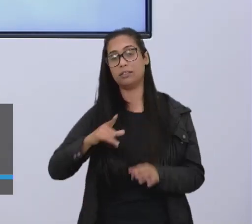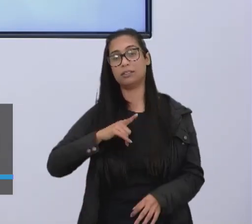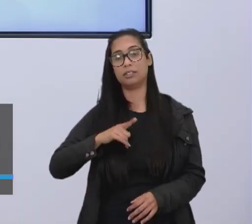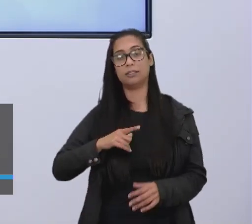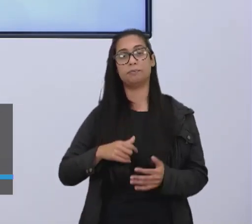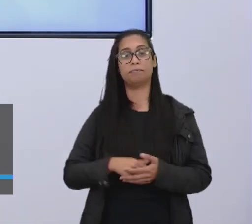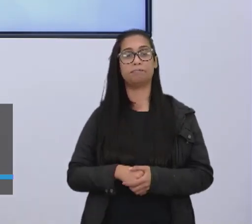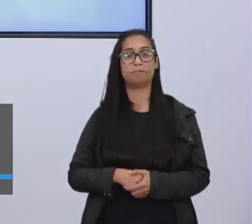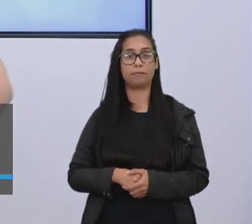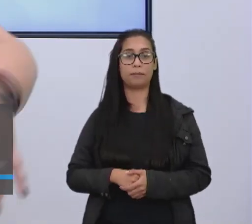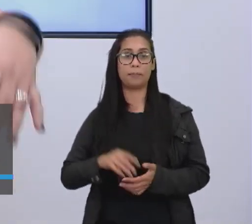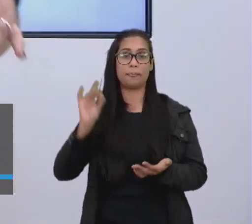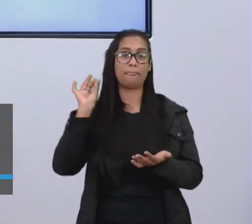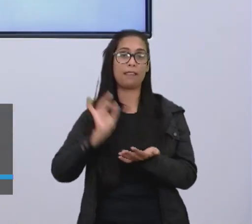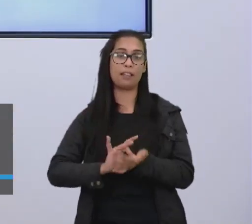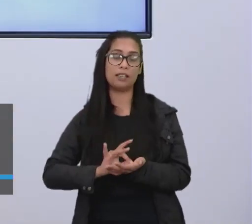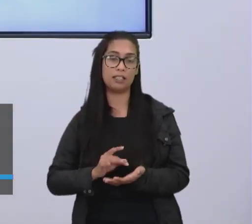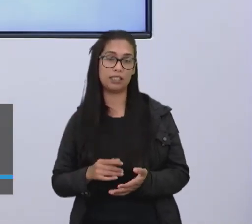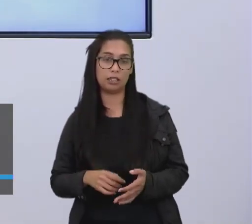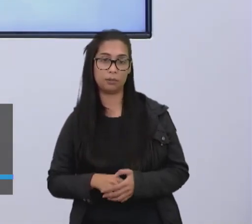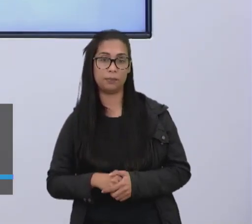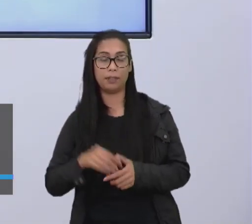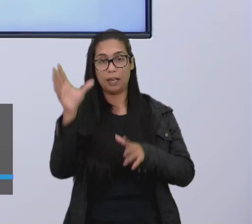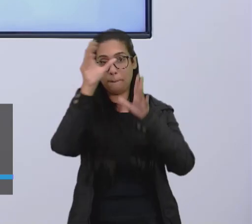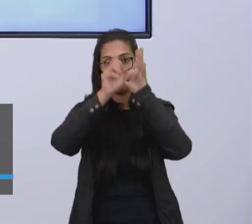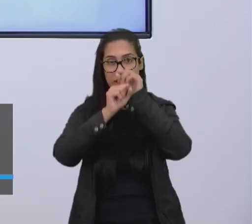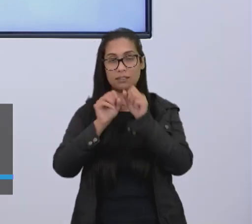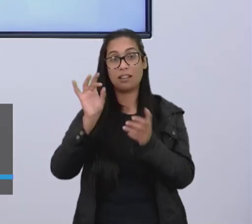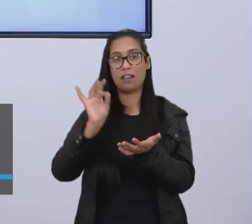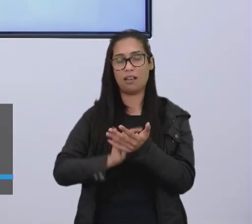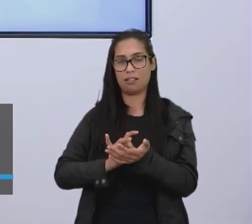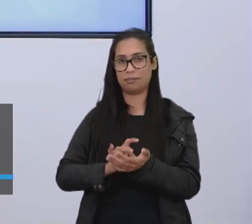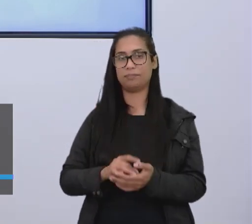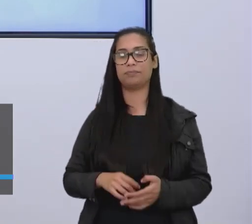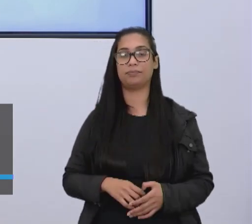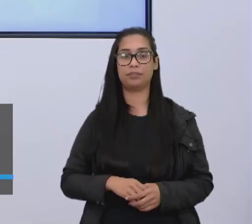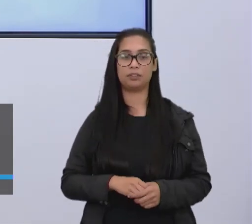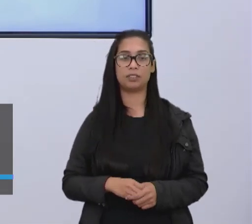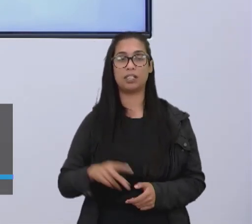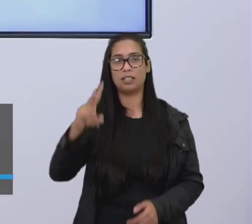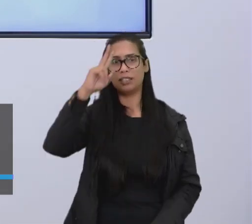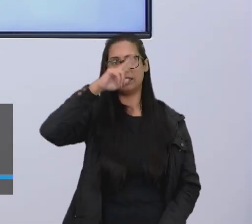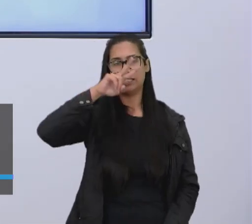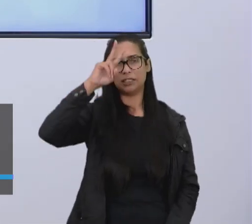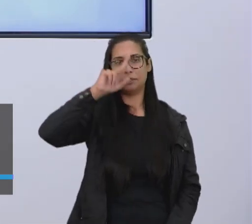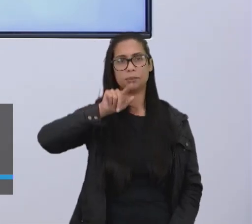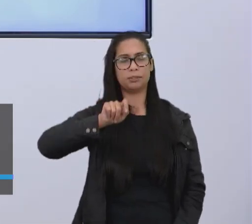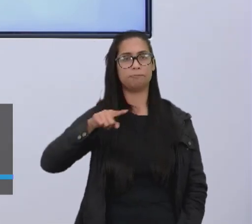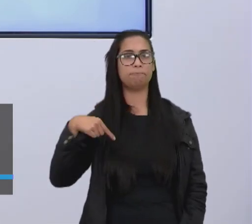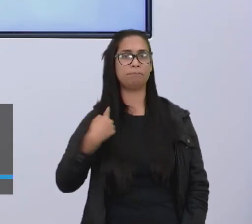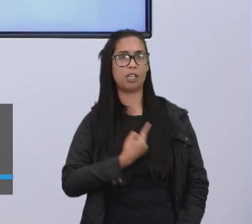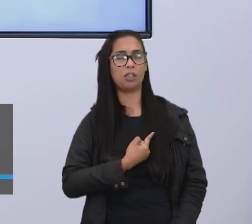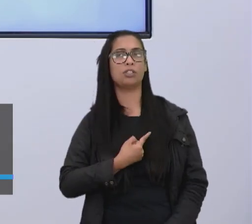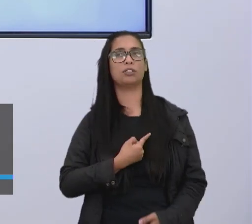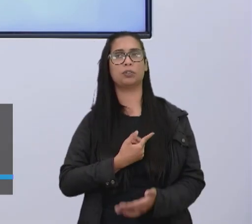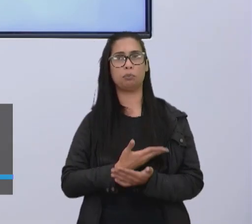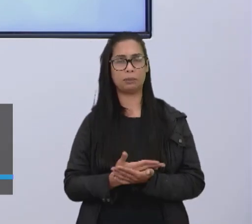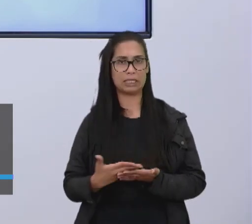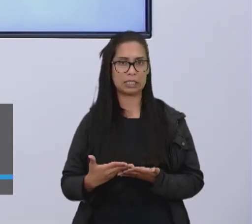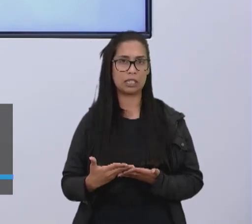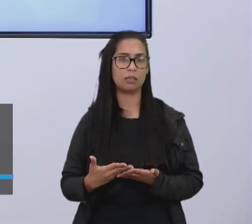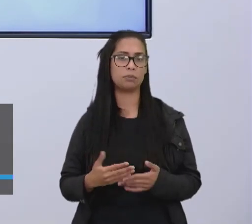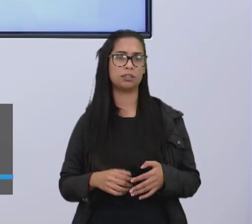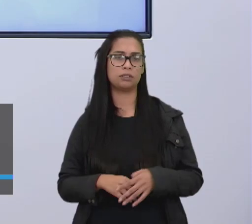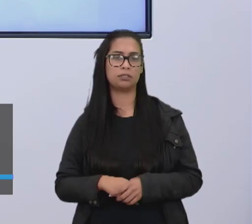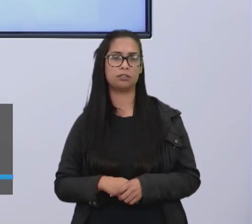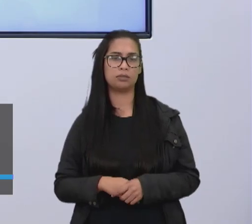casos reais, abrimos a pauta casos de família. Eu lembro que quando a Jennifer começou aqui, não foi